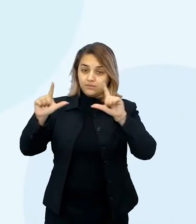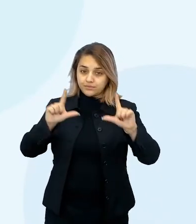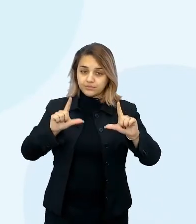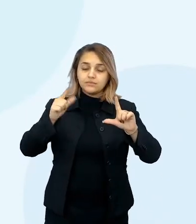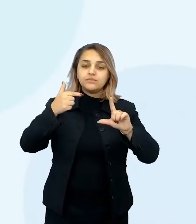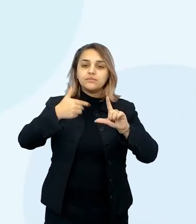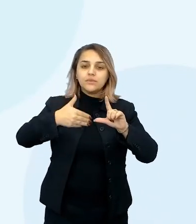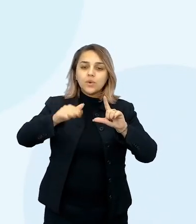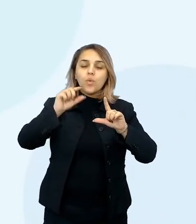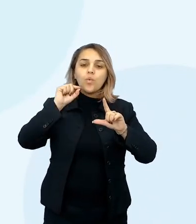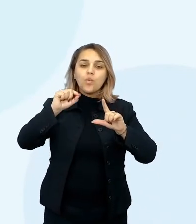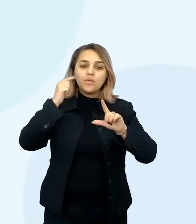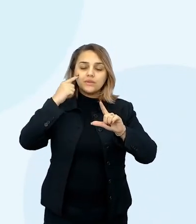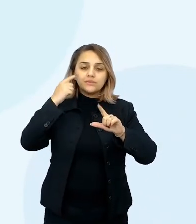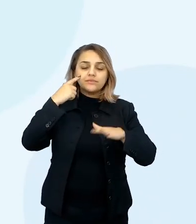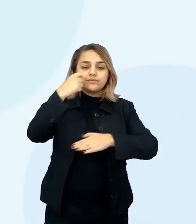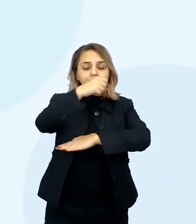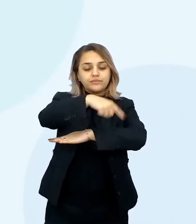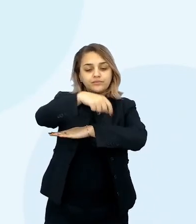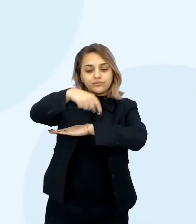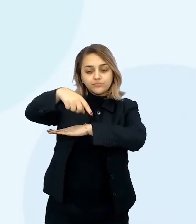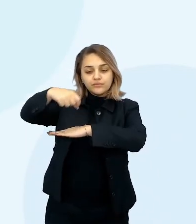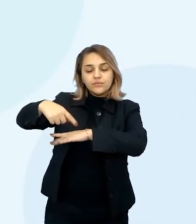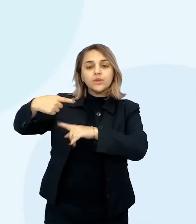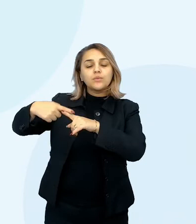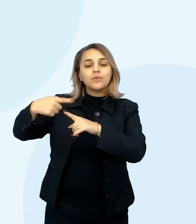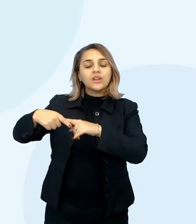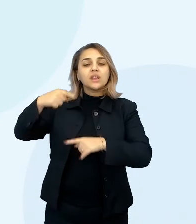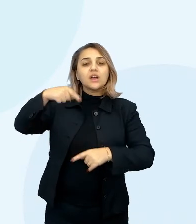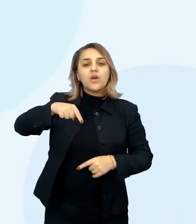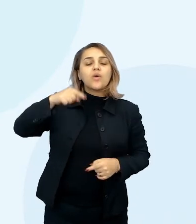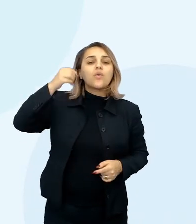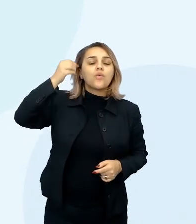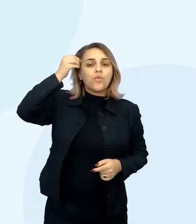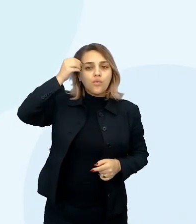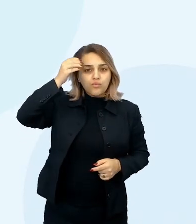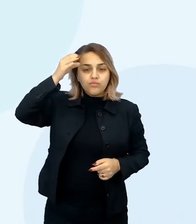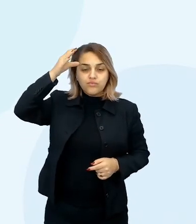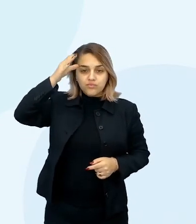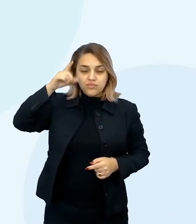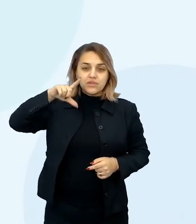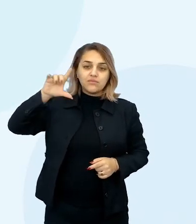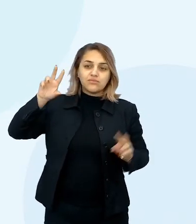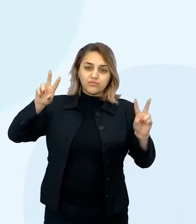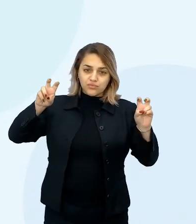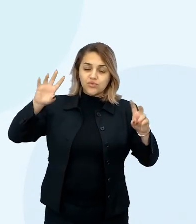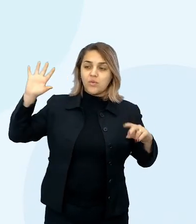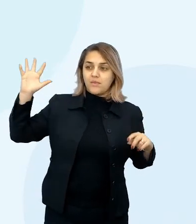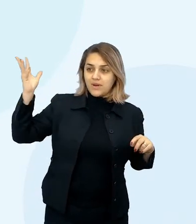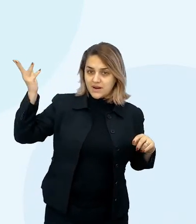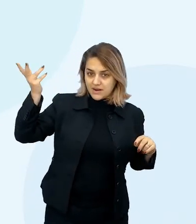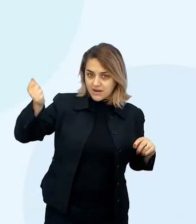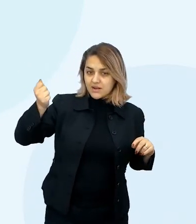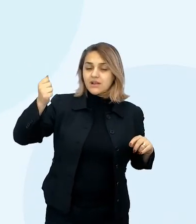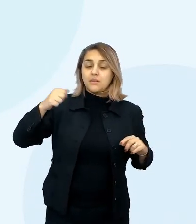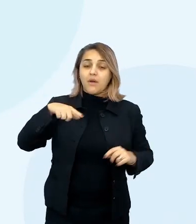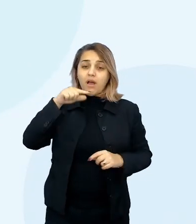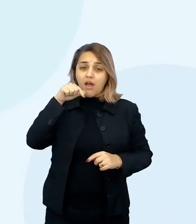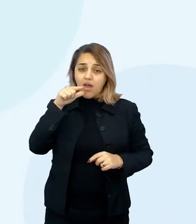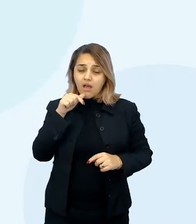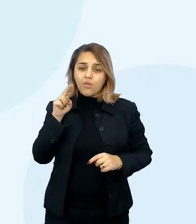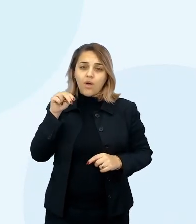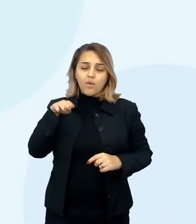que será realizado o plantio, pois o conhecimento sobre clima, umidade e a necessidade de cada planta em relação